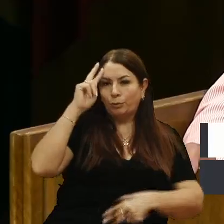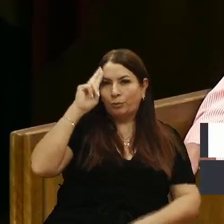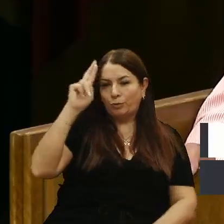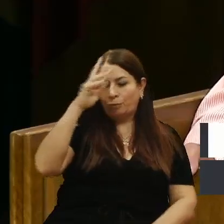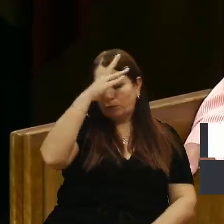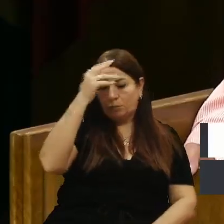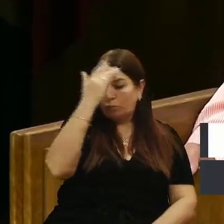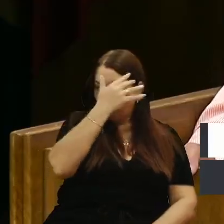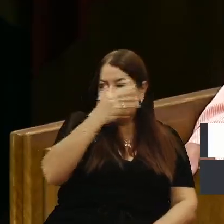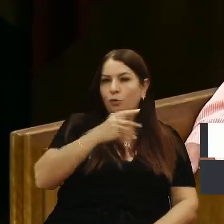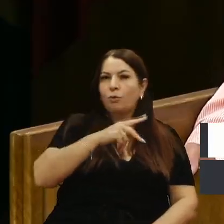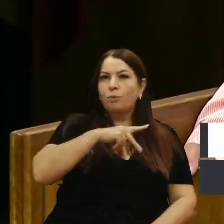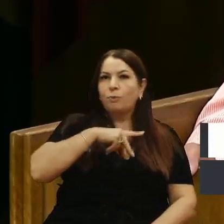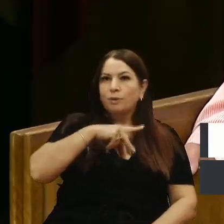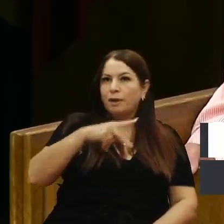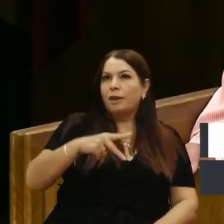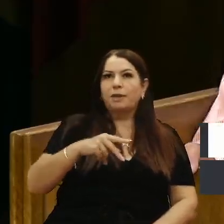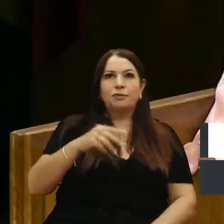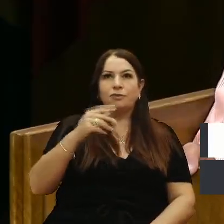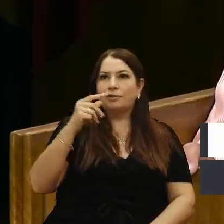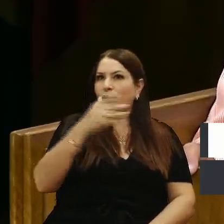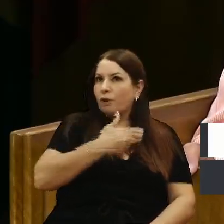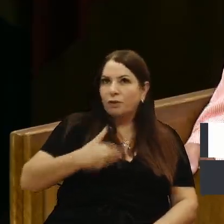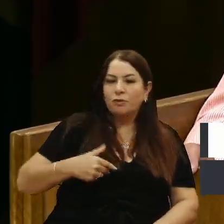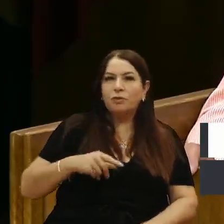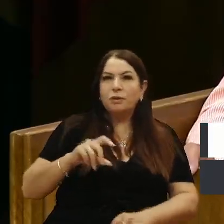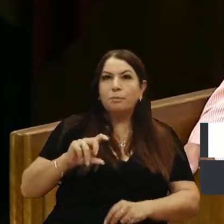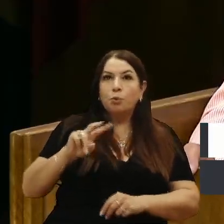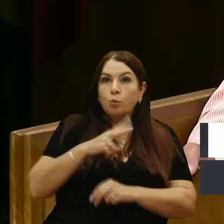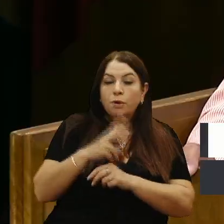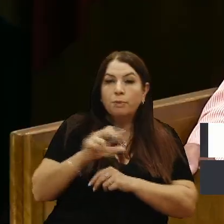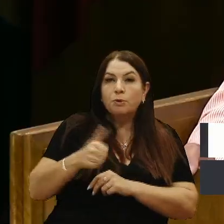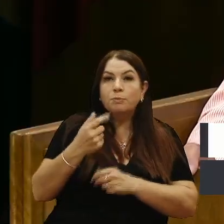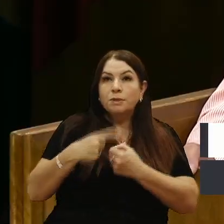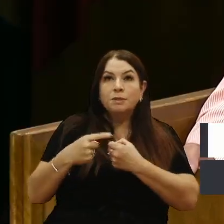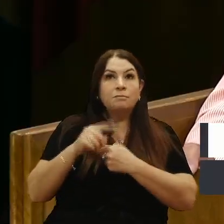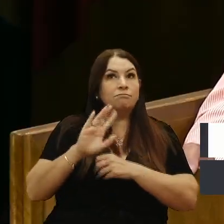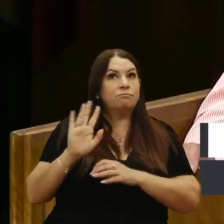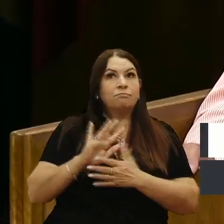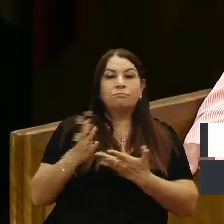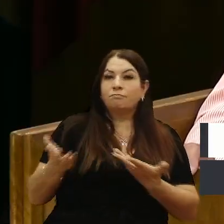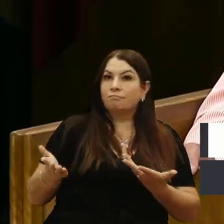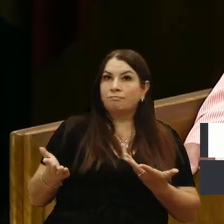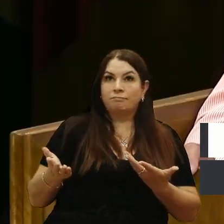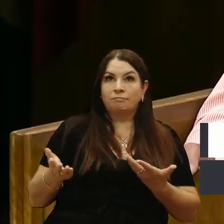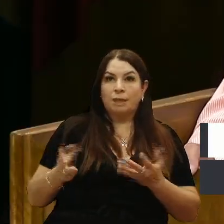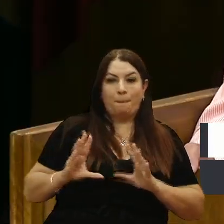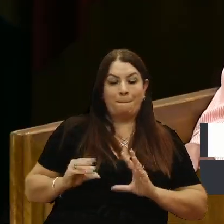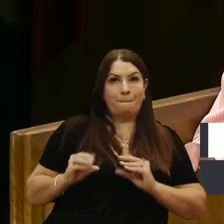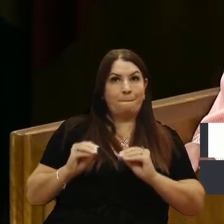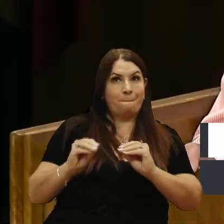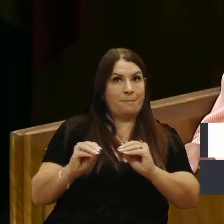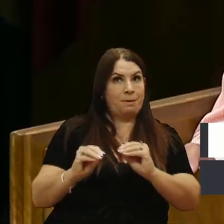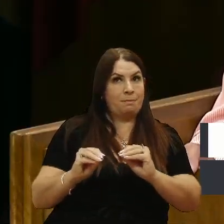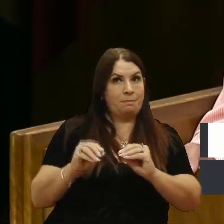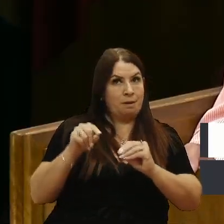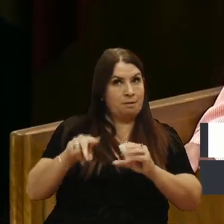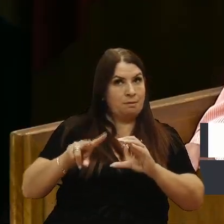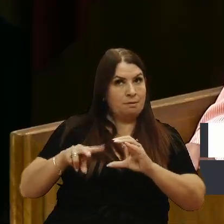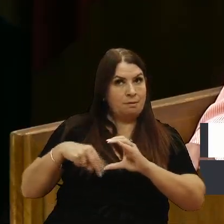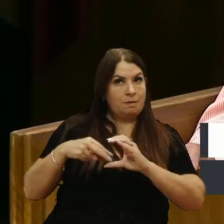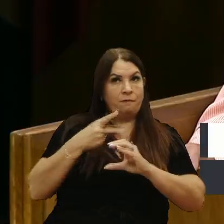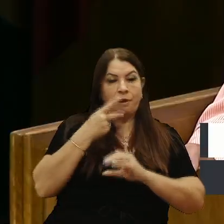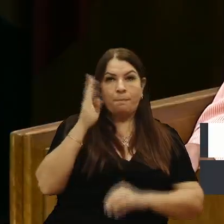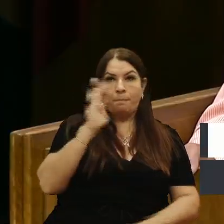governador, brigando com o presidente e buscando melhorias para a cidade. Então, que não venham meter o bedelho no parlamento e falar